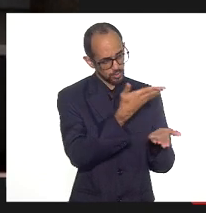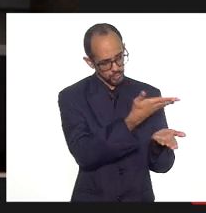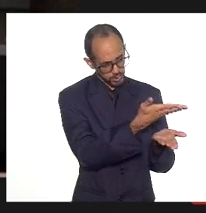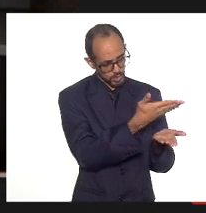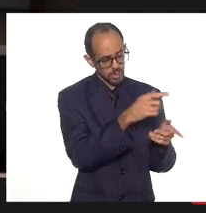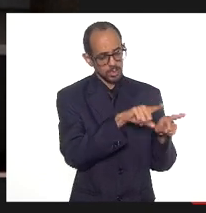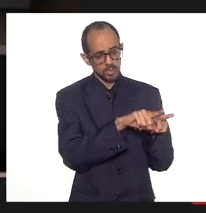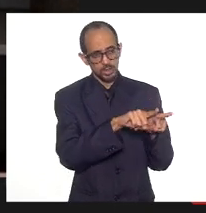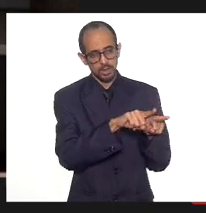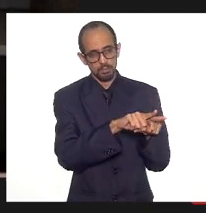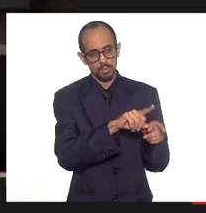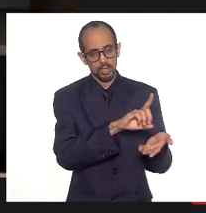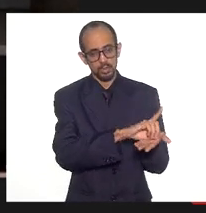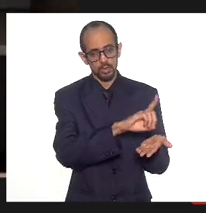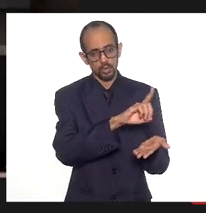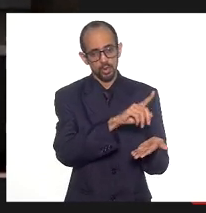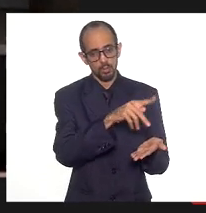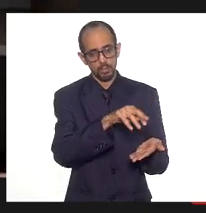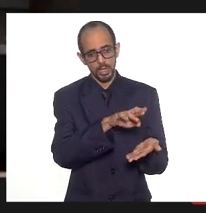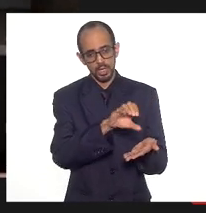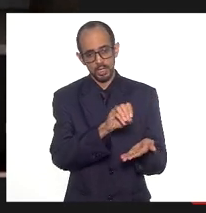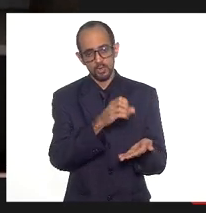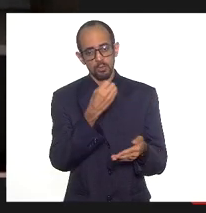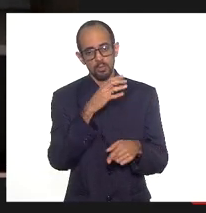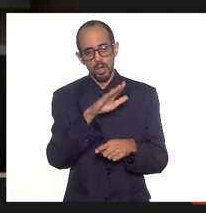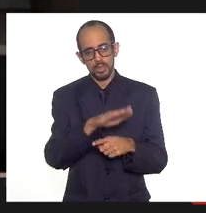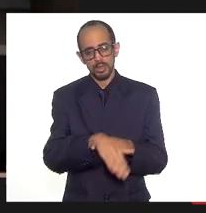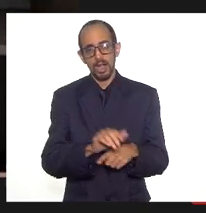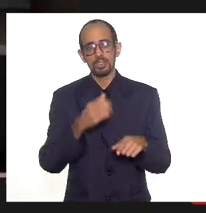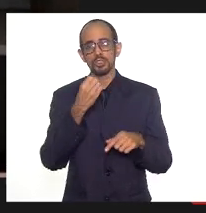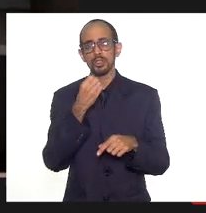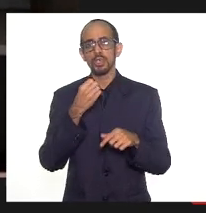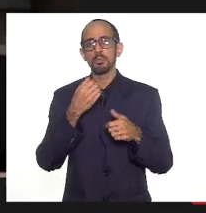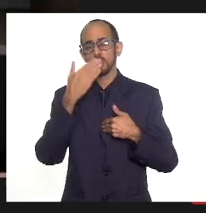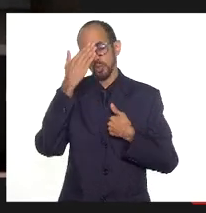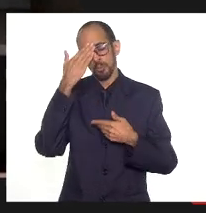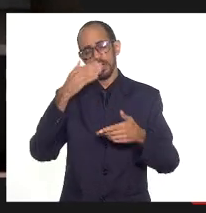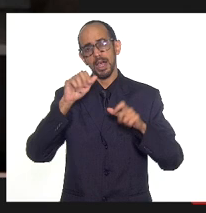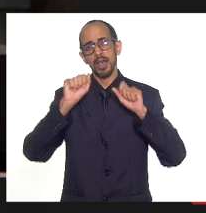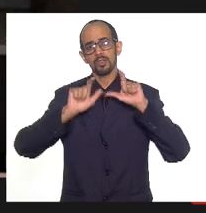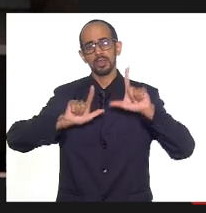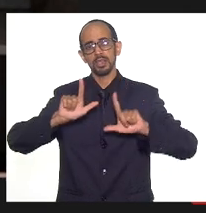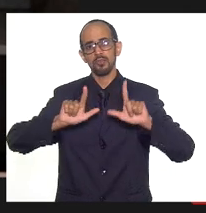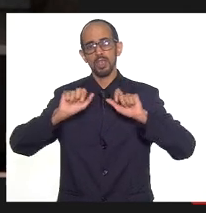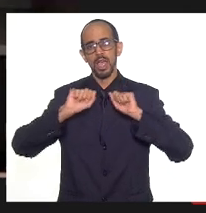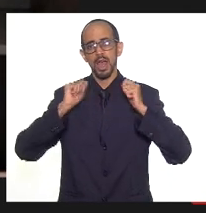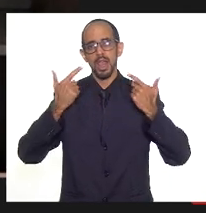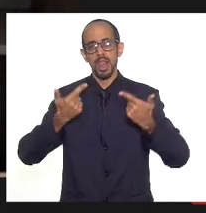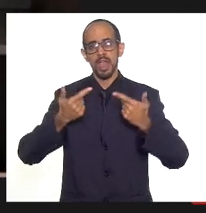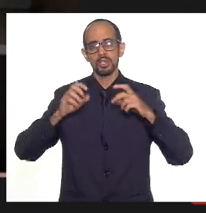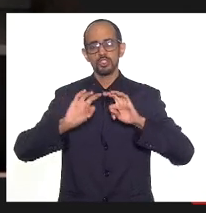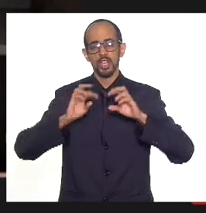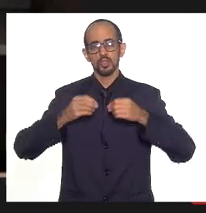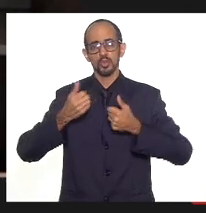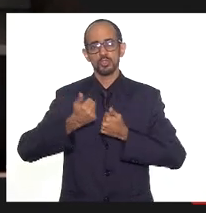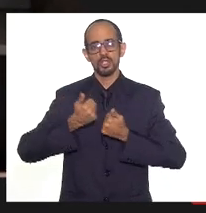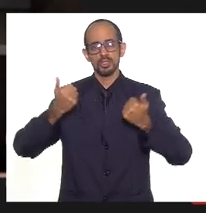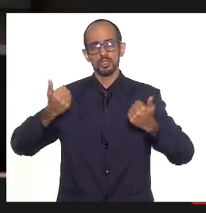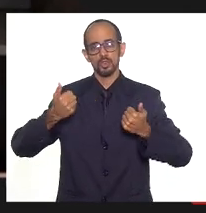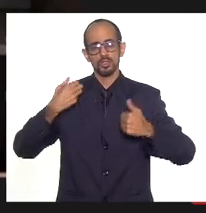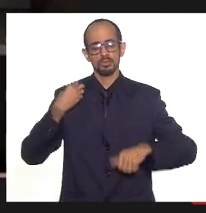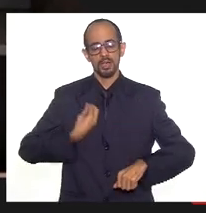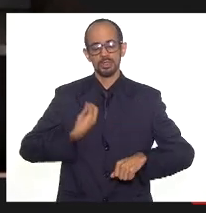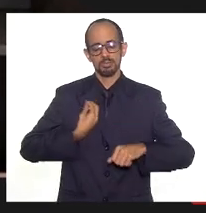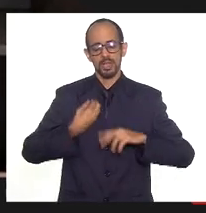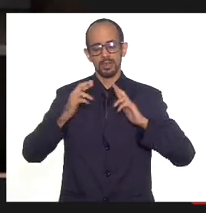Pedro Bracante, uma boa tarde, obrigada aí à TV Alerj, a todos os assessores e assessoras que participaram dessa